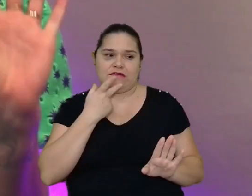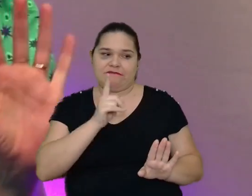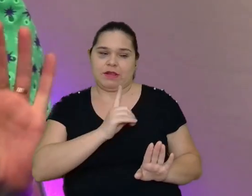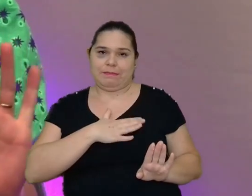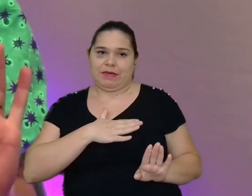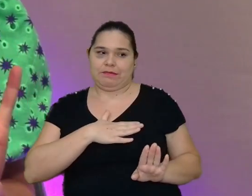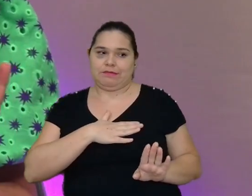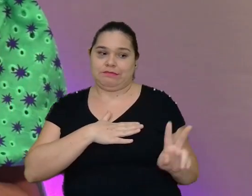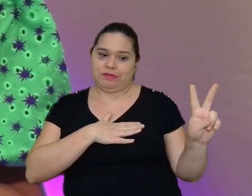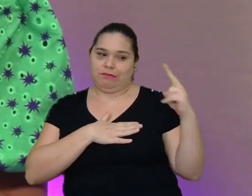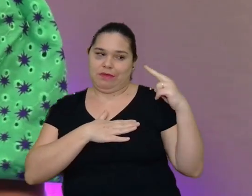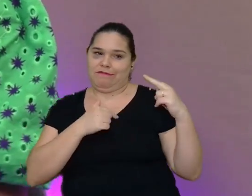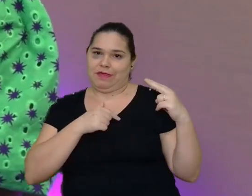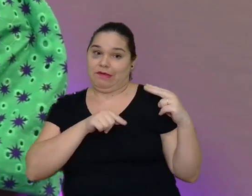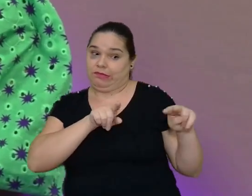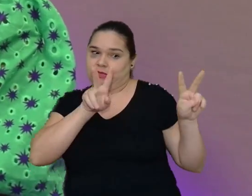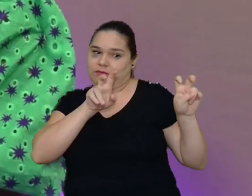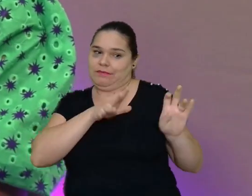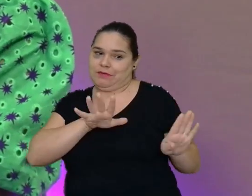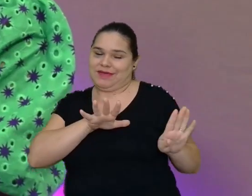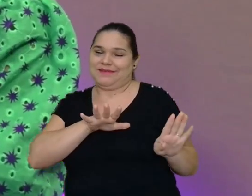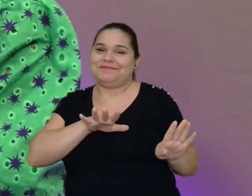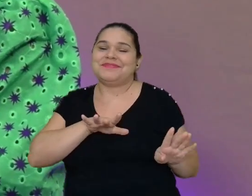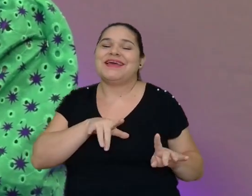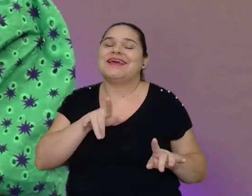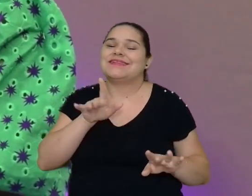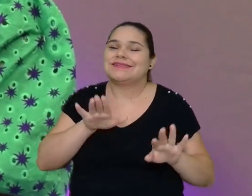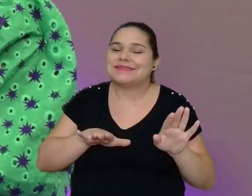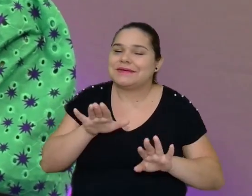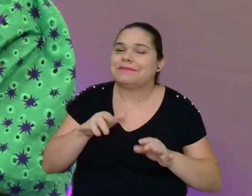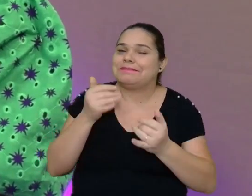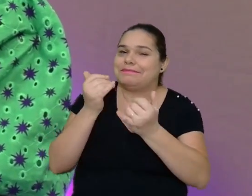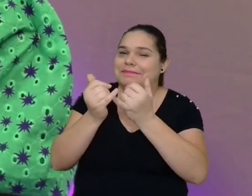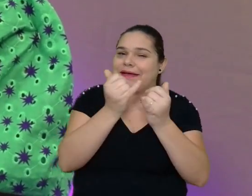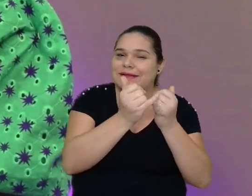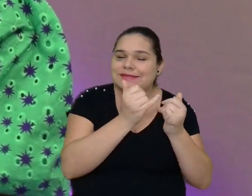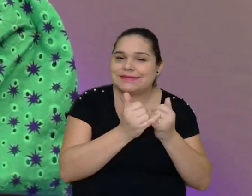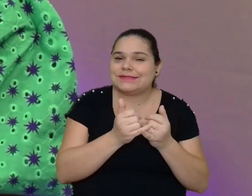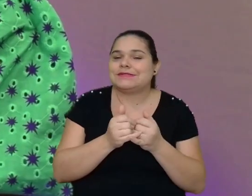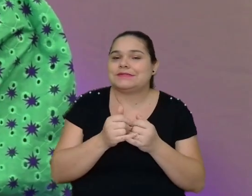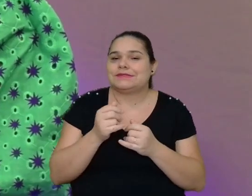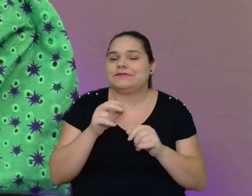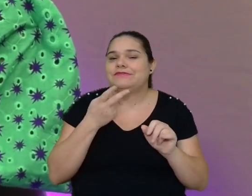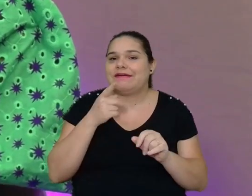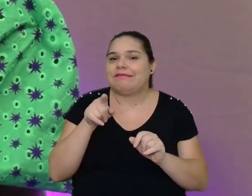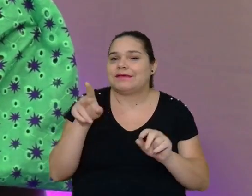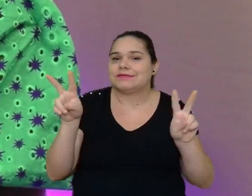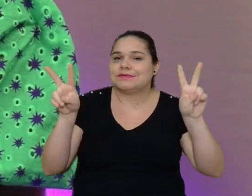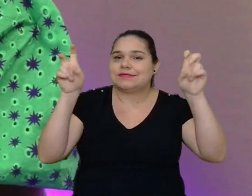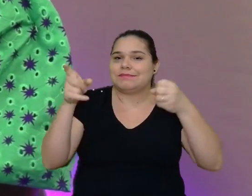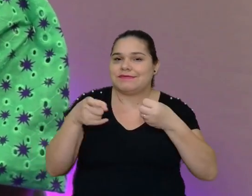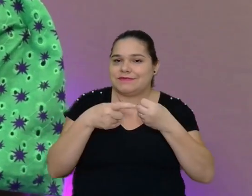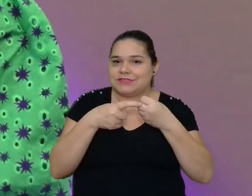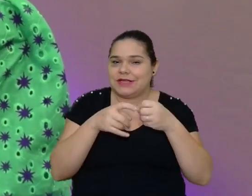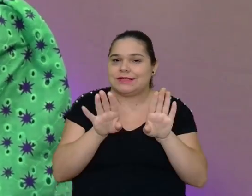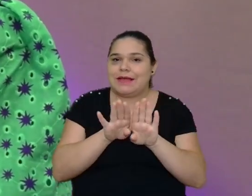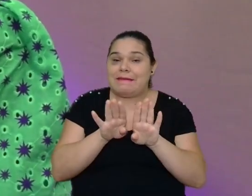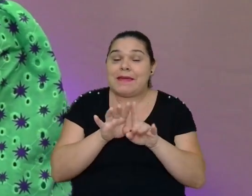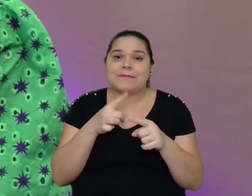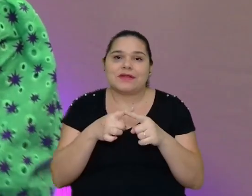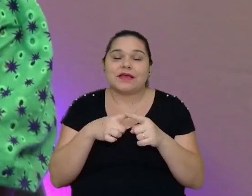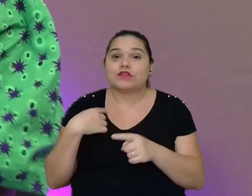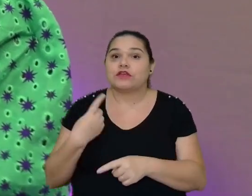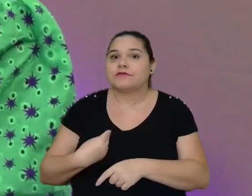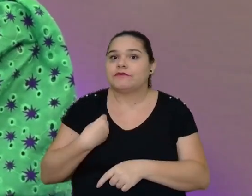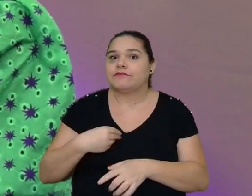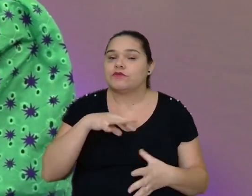nem venha com esse assunto. E acho que tem uma certa similaridade com fertilidade também. E é muito interessante porque a gente não vive no mundo como era,